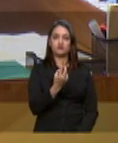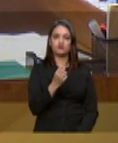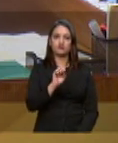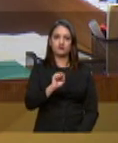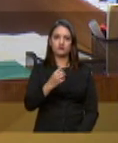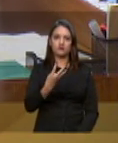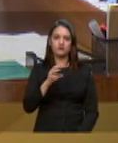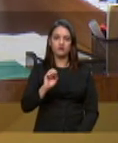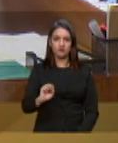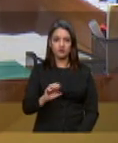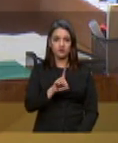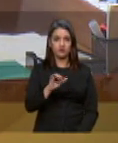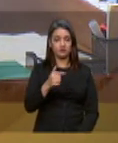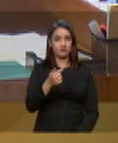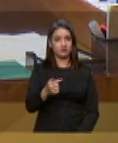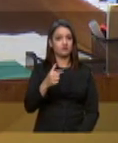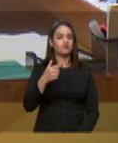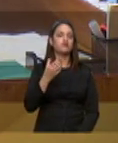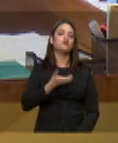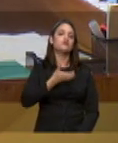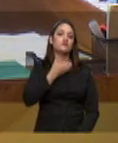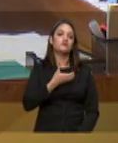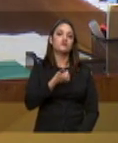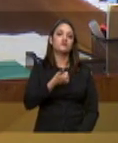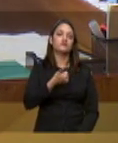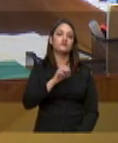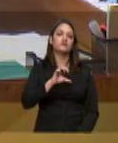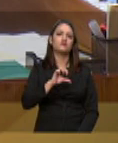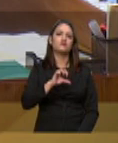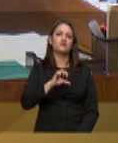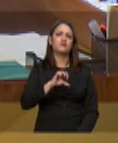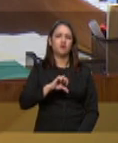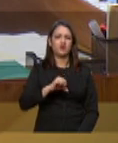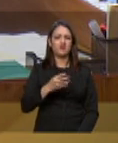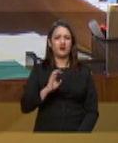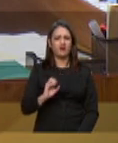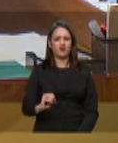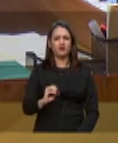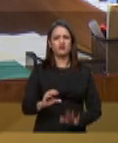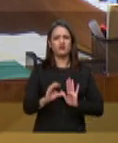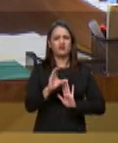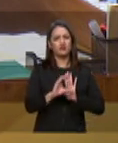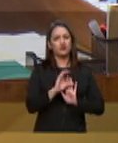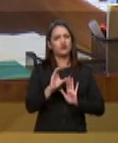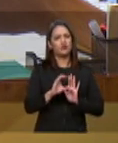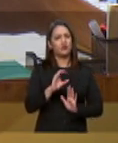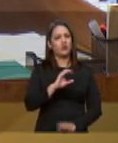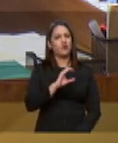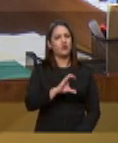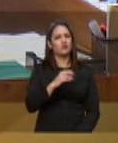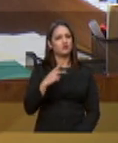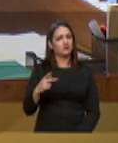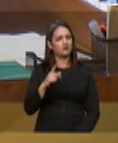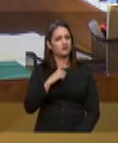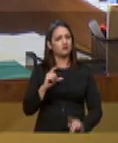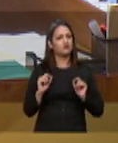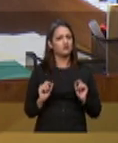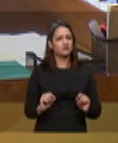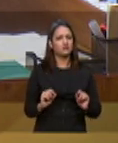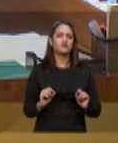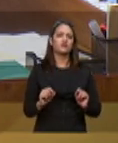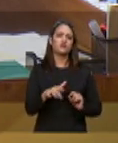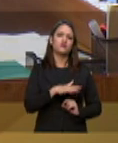de 7 de dezembro de 1940, Código Penal, será encaminhado ao Ministério Público depois de proferida a decisão final na esfera